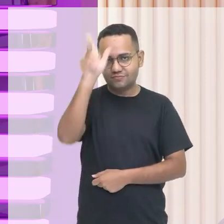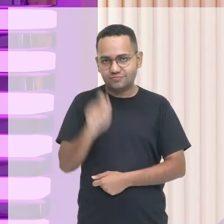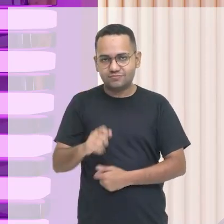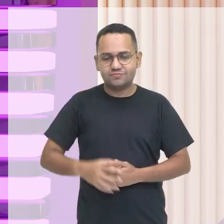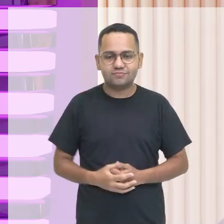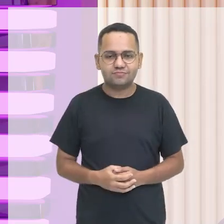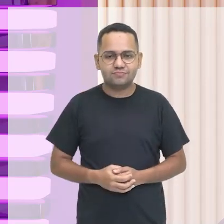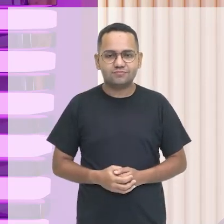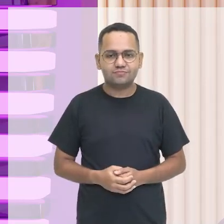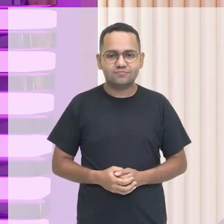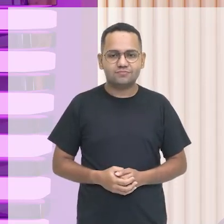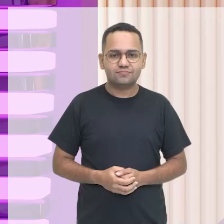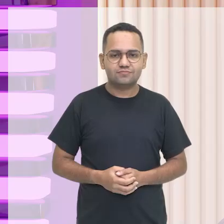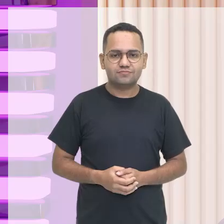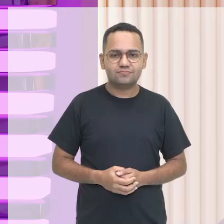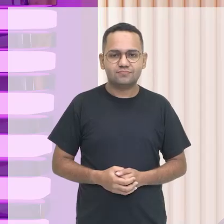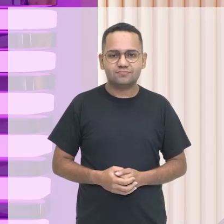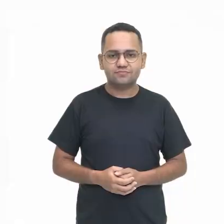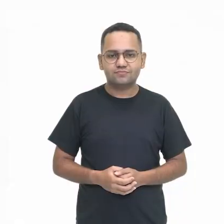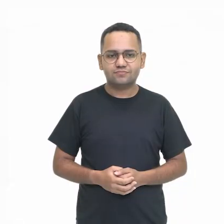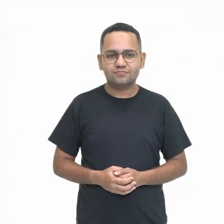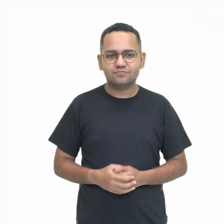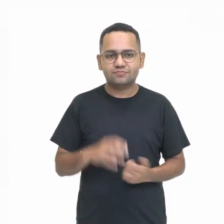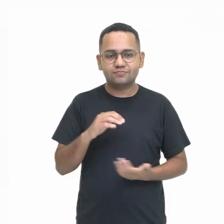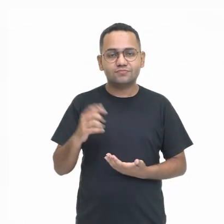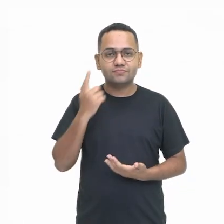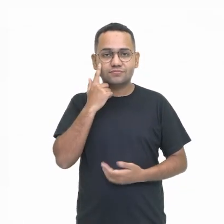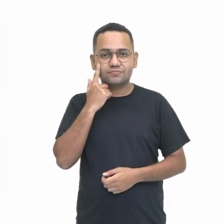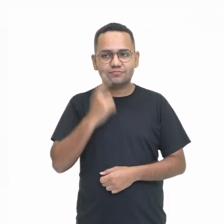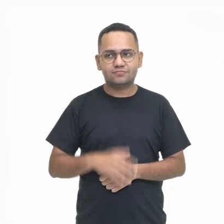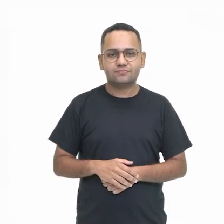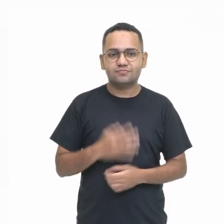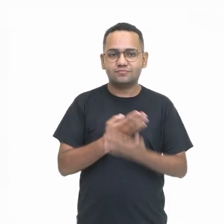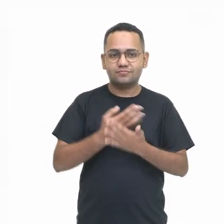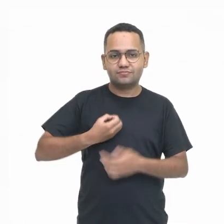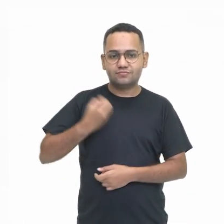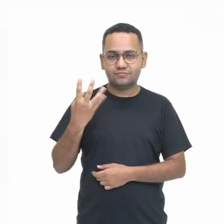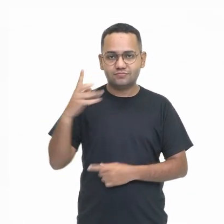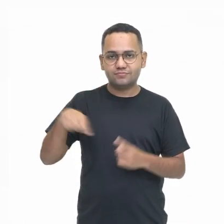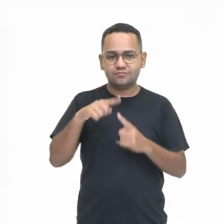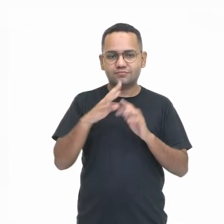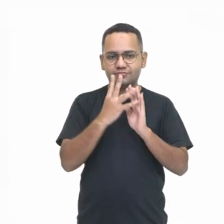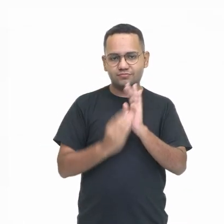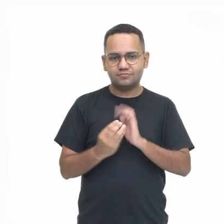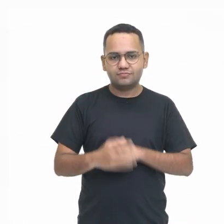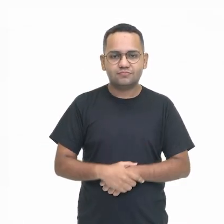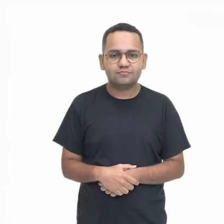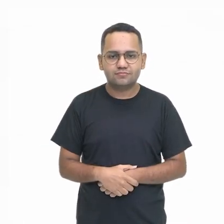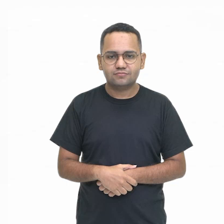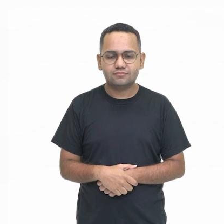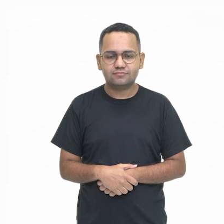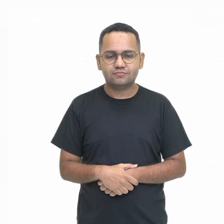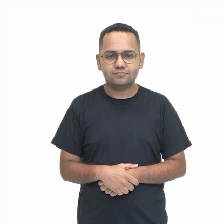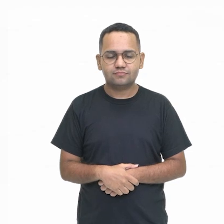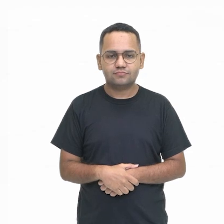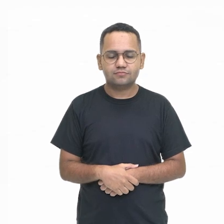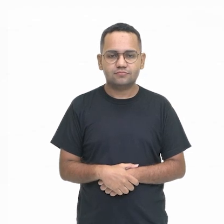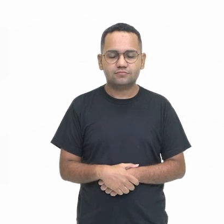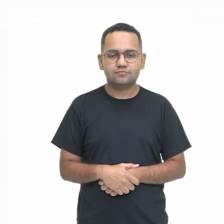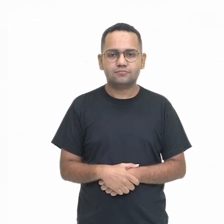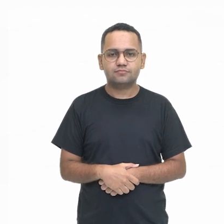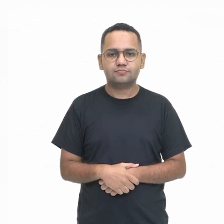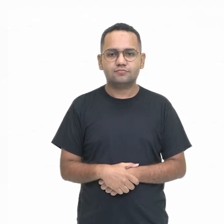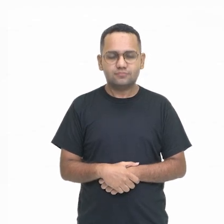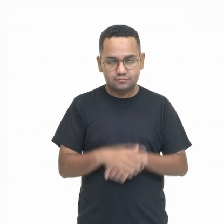muito importante, muito interessante na aula. Vejam só, aula de número 4, objeto de conhecimento.